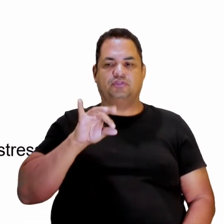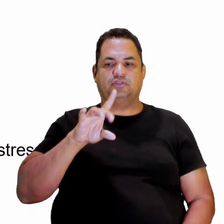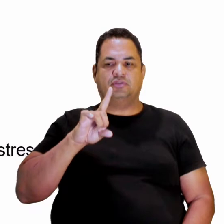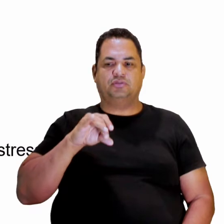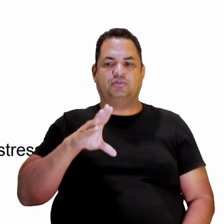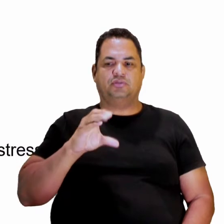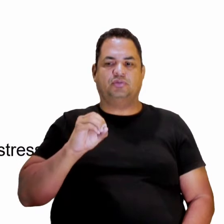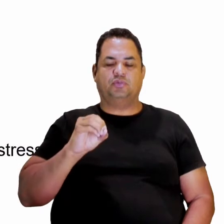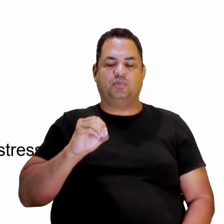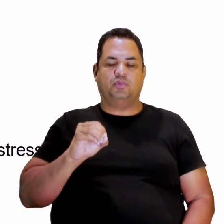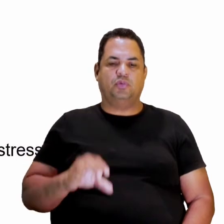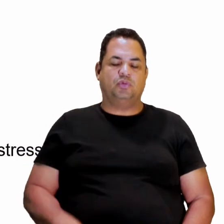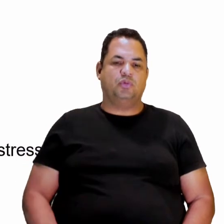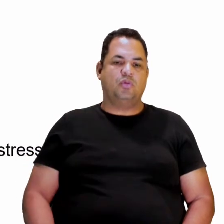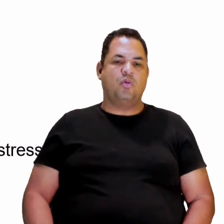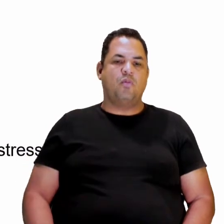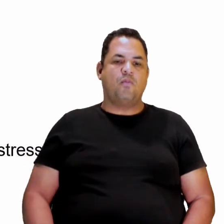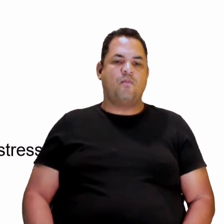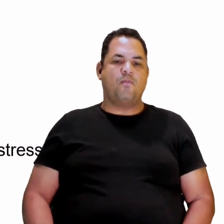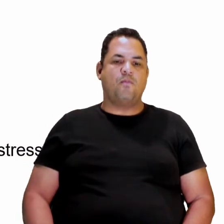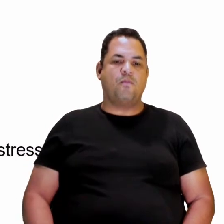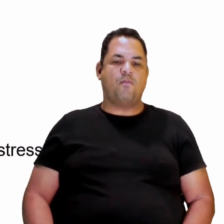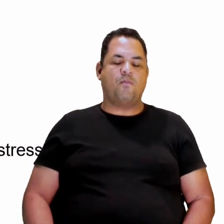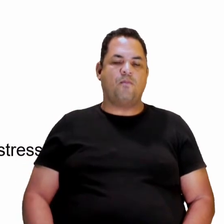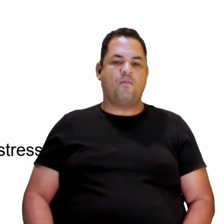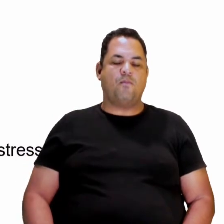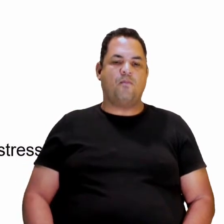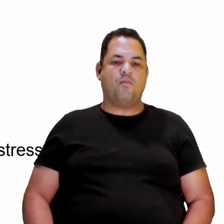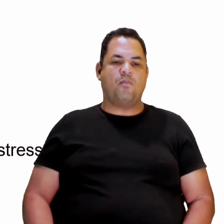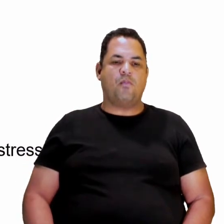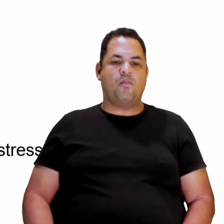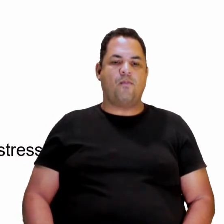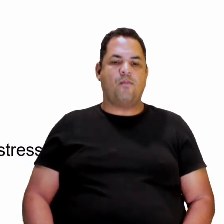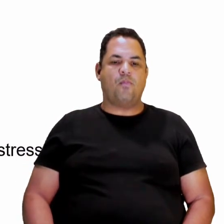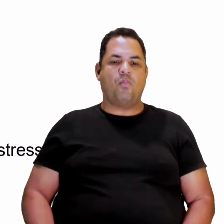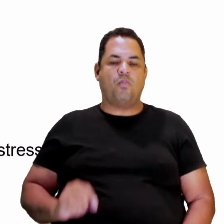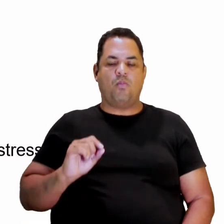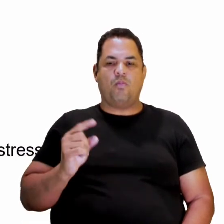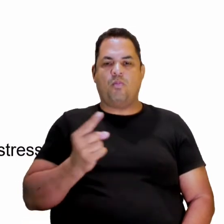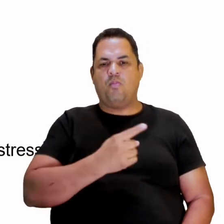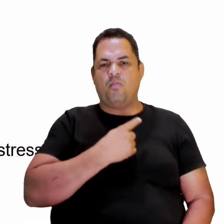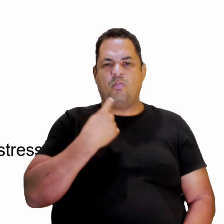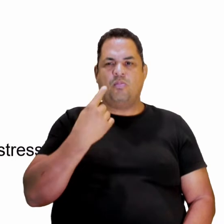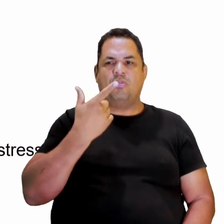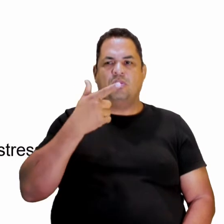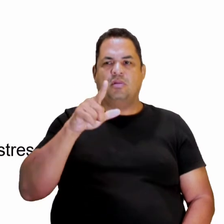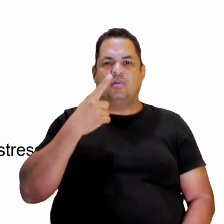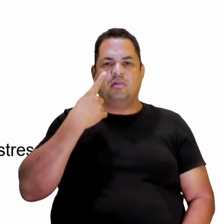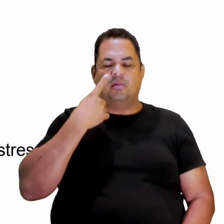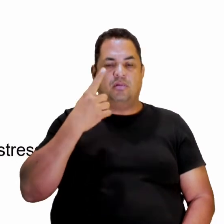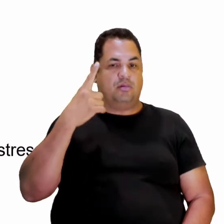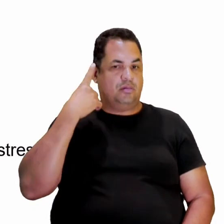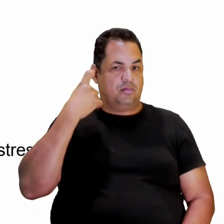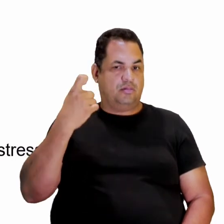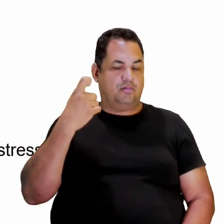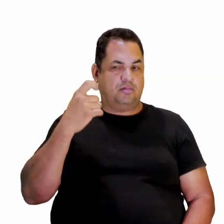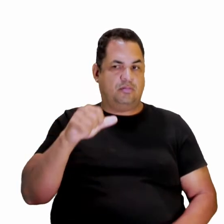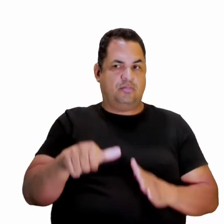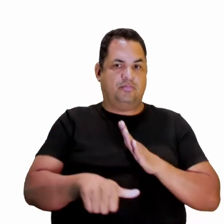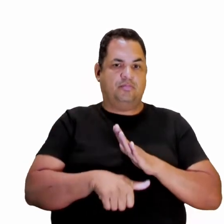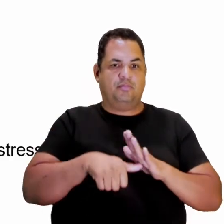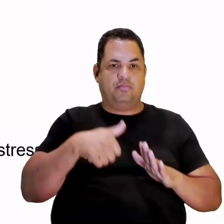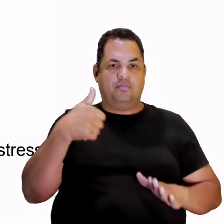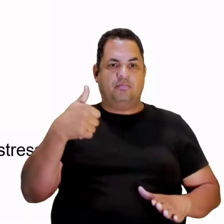omitting, omitindo. Muito bem? E aí, de acordo com o que eu falei, vocês conseguiram ouvir mais aonde? Na